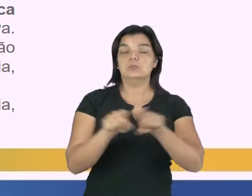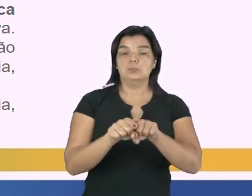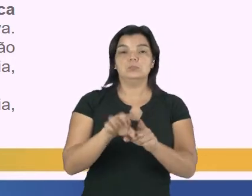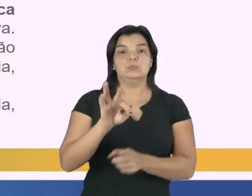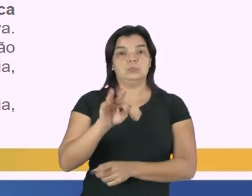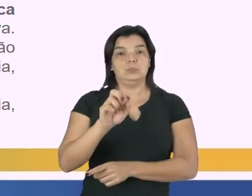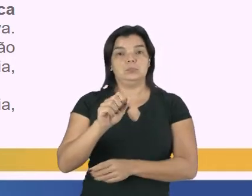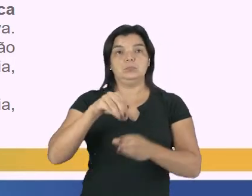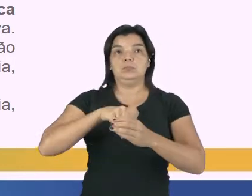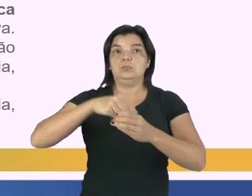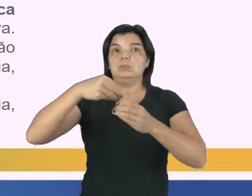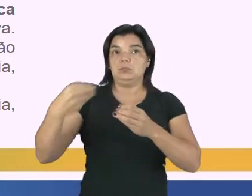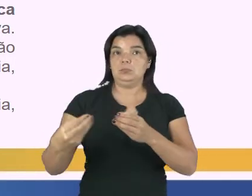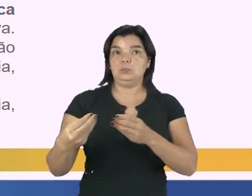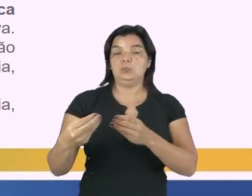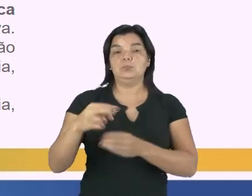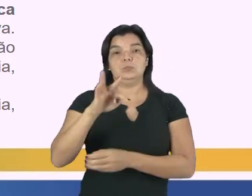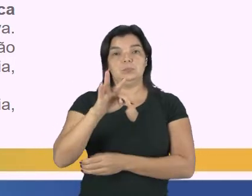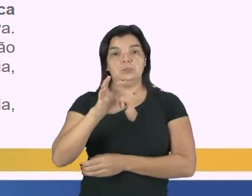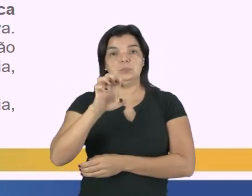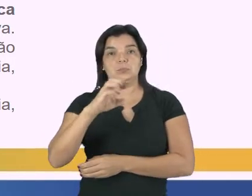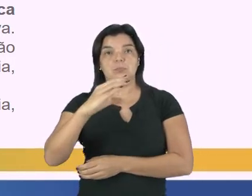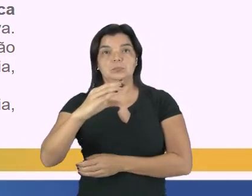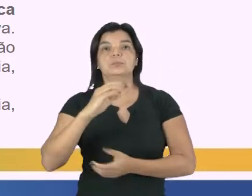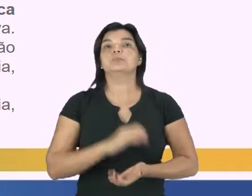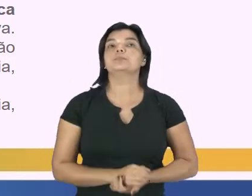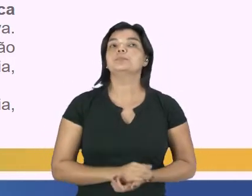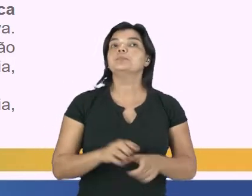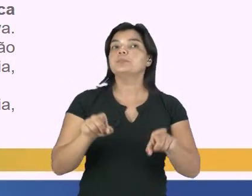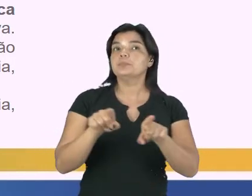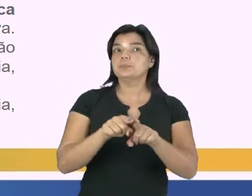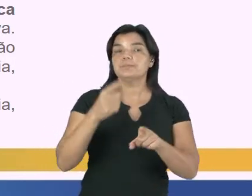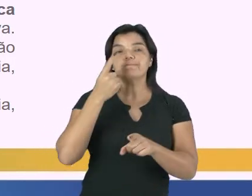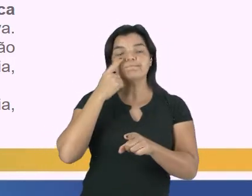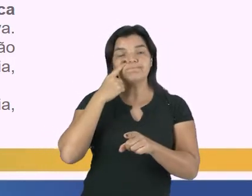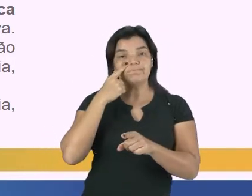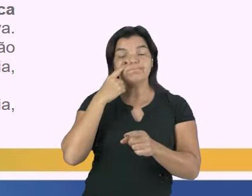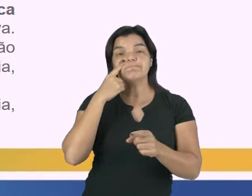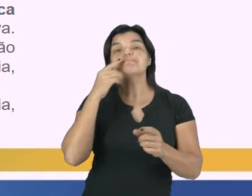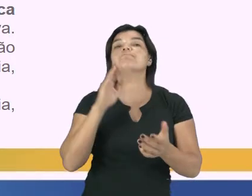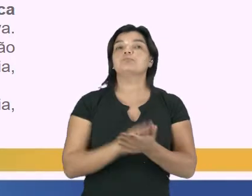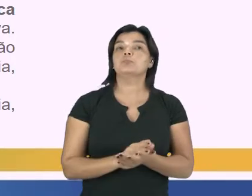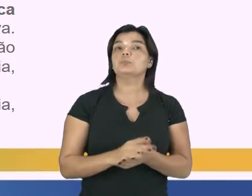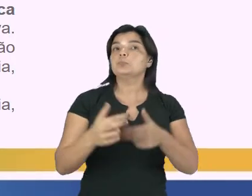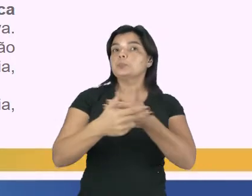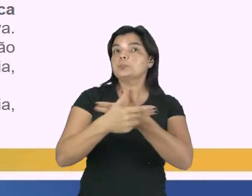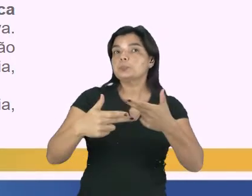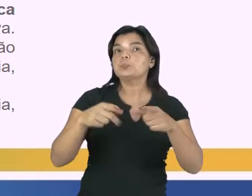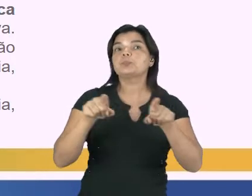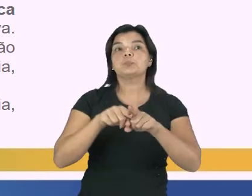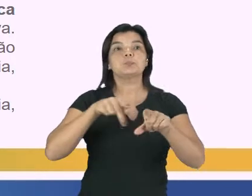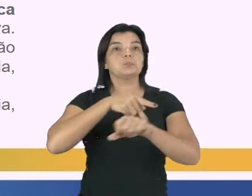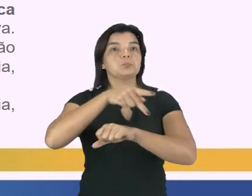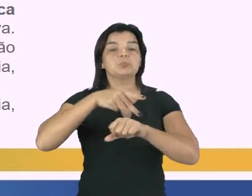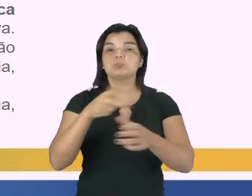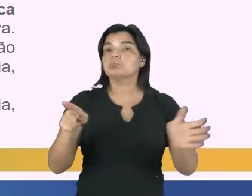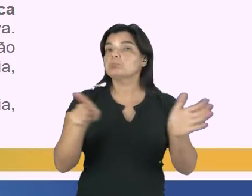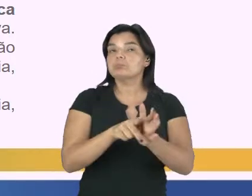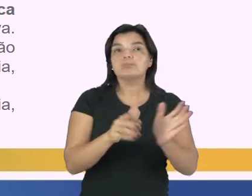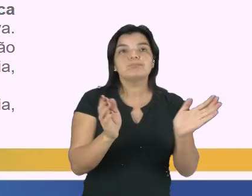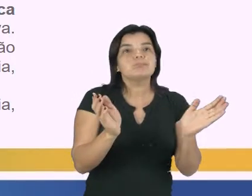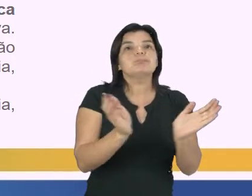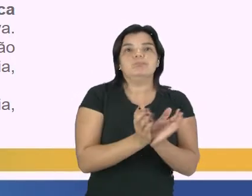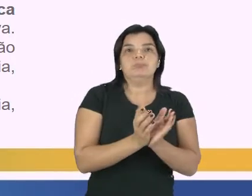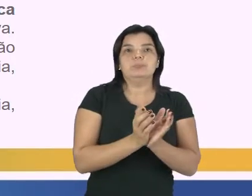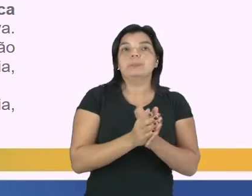uma tarifa externa comum, TEC, tarifa que visa taxar produtos oriundos de países que não são membros